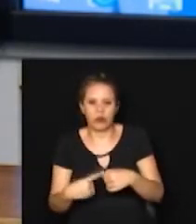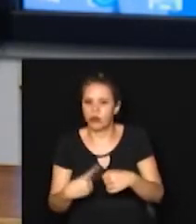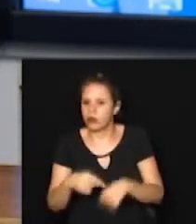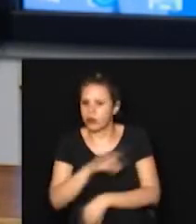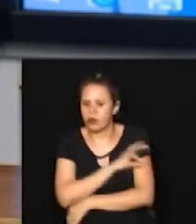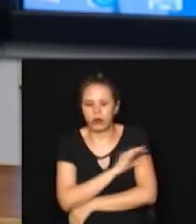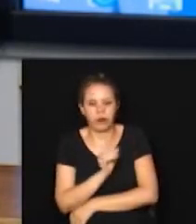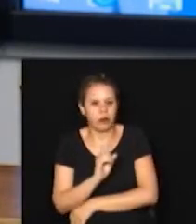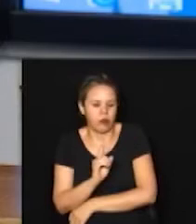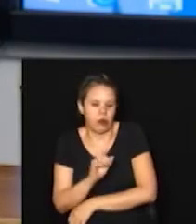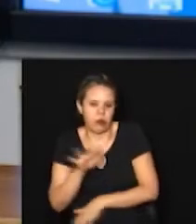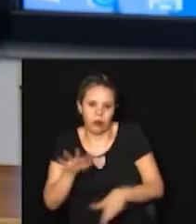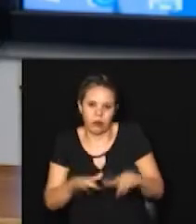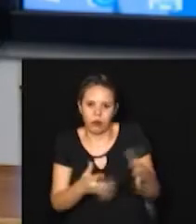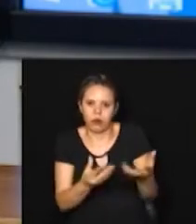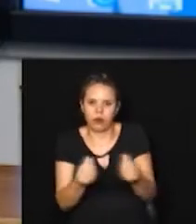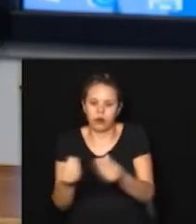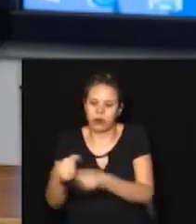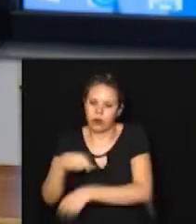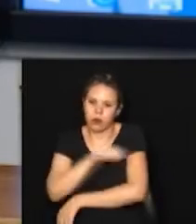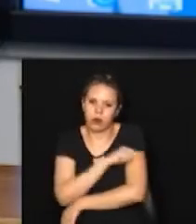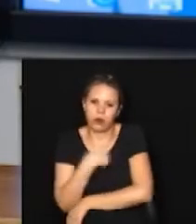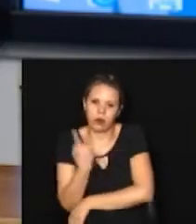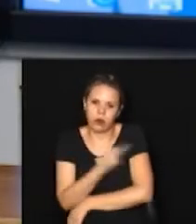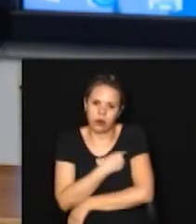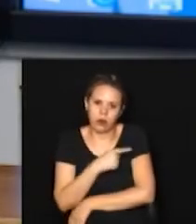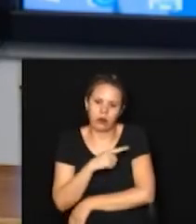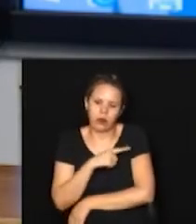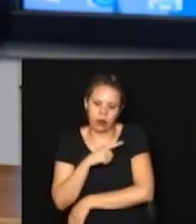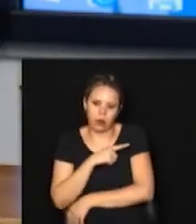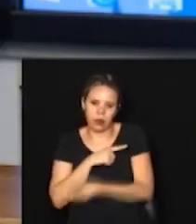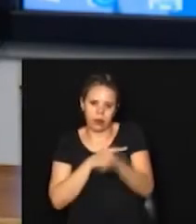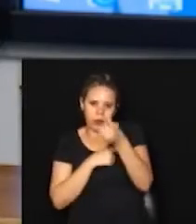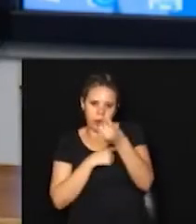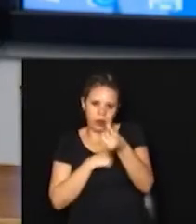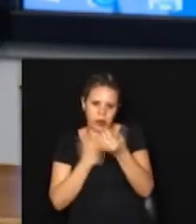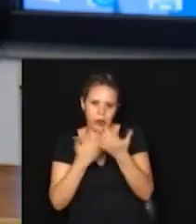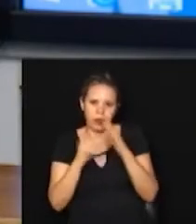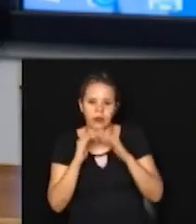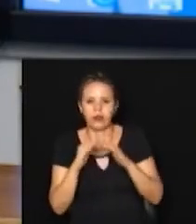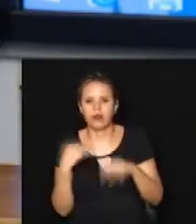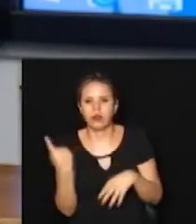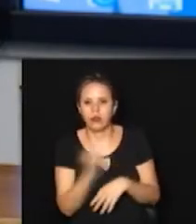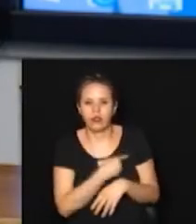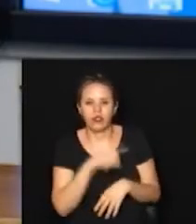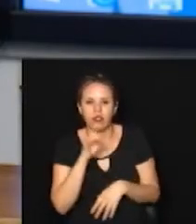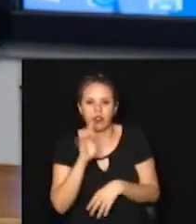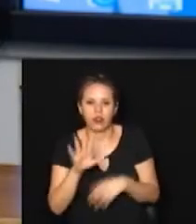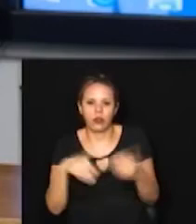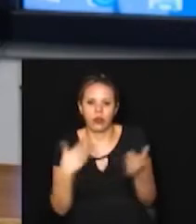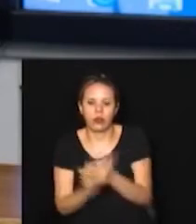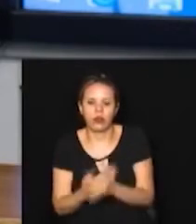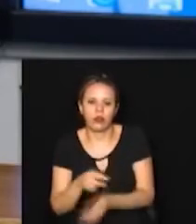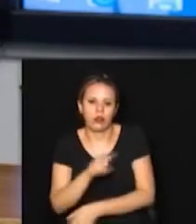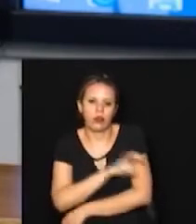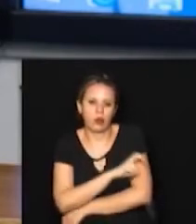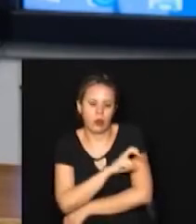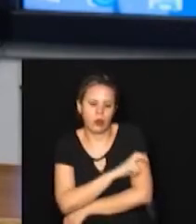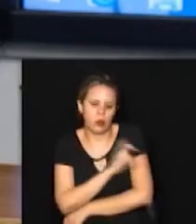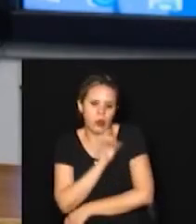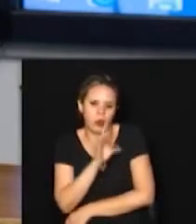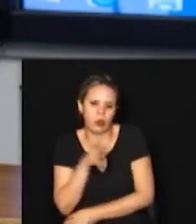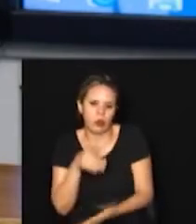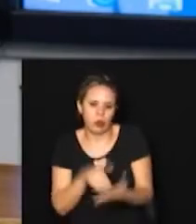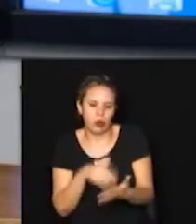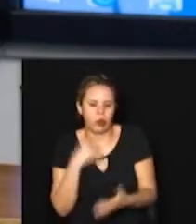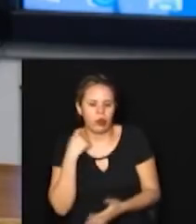né? Muitos alunos nossos, tem 6 escolas nossas que vão apenas até o 5º ano, então